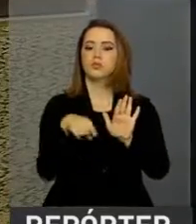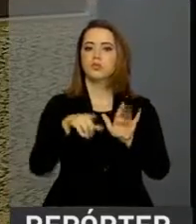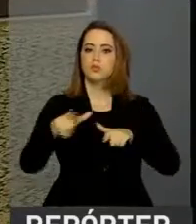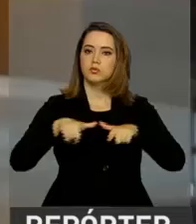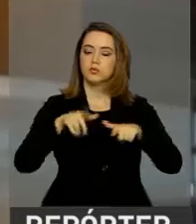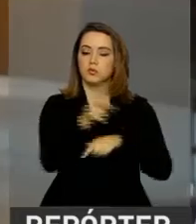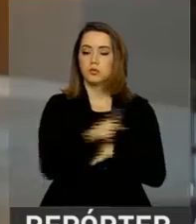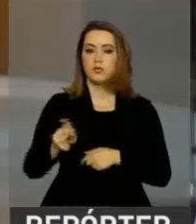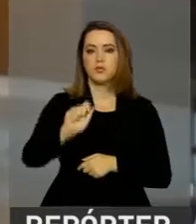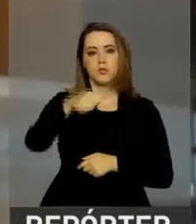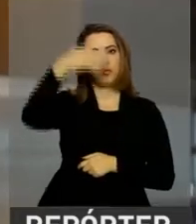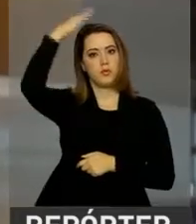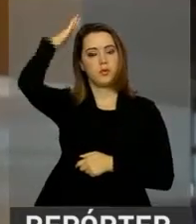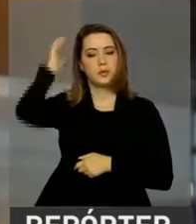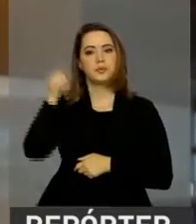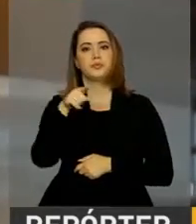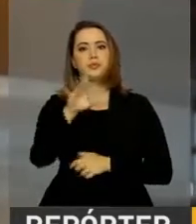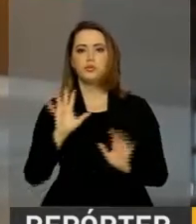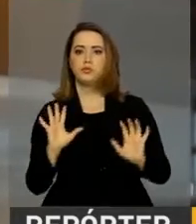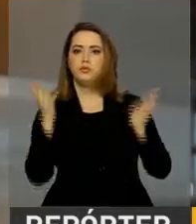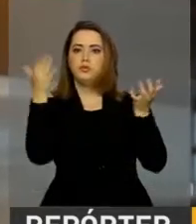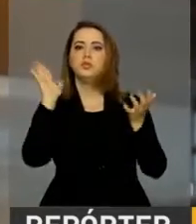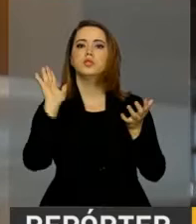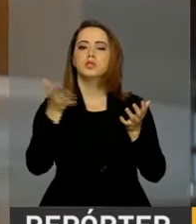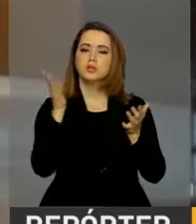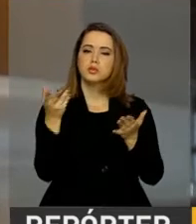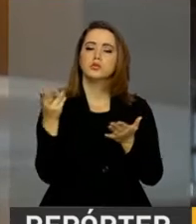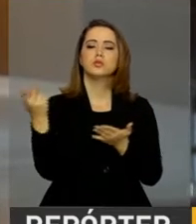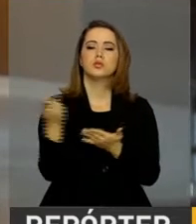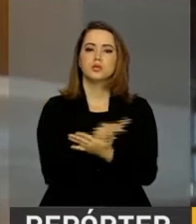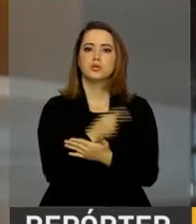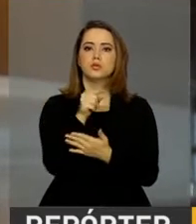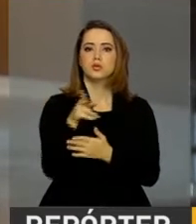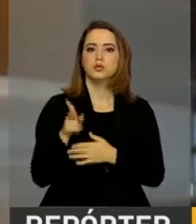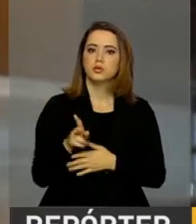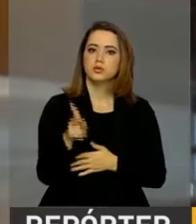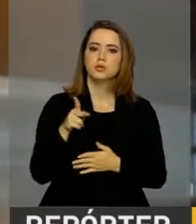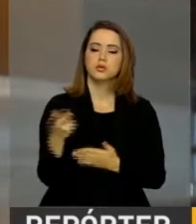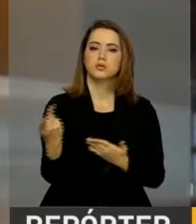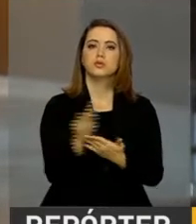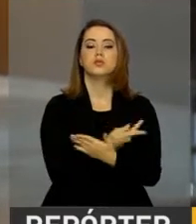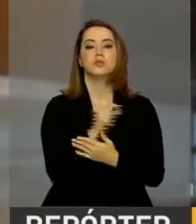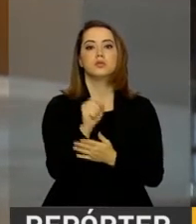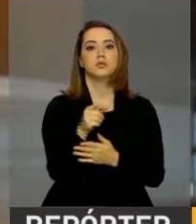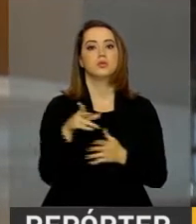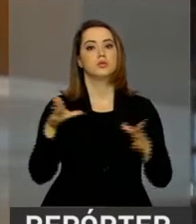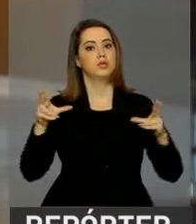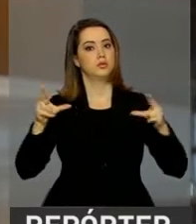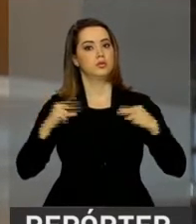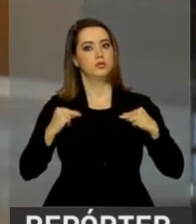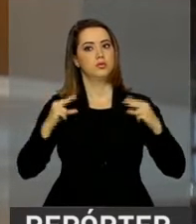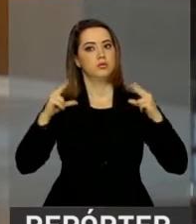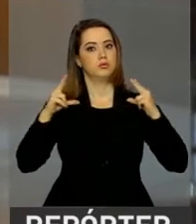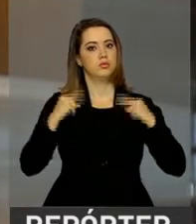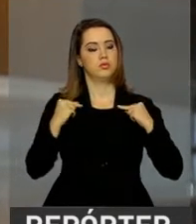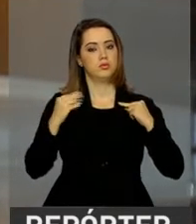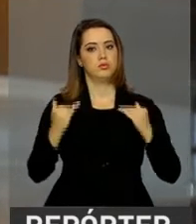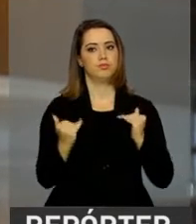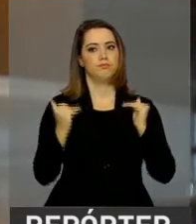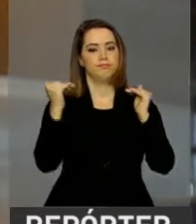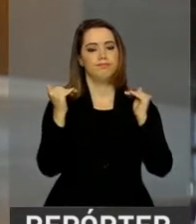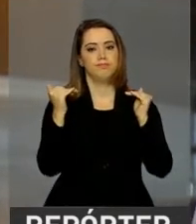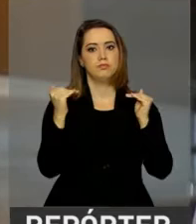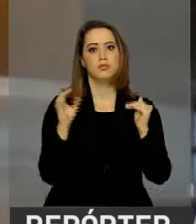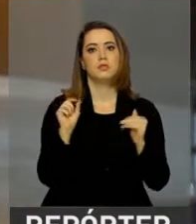Michel Temer. Esta é uma cerimônia tradicional aqui em Brasília. Sempre ocorre quando os oficiais sobem na carreira militar. Mas o clima